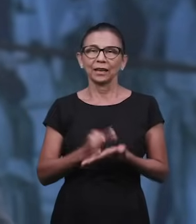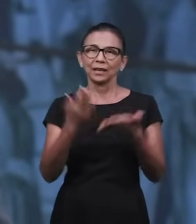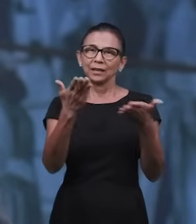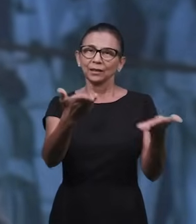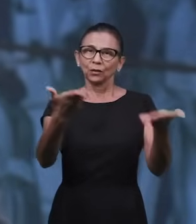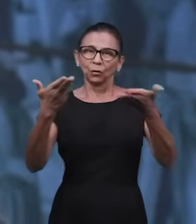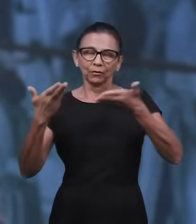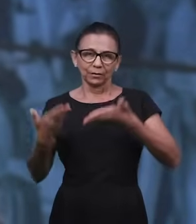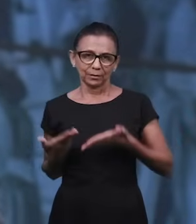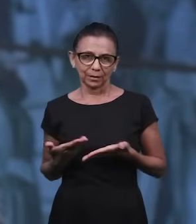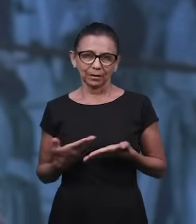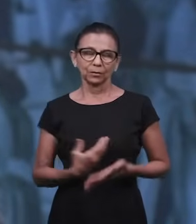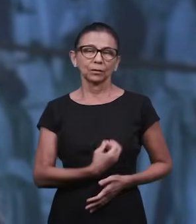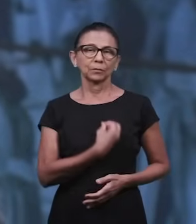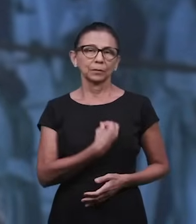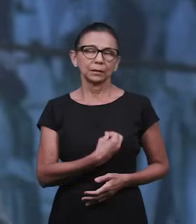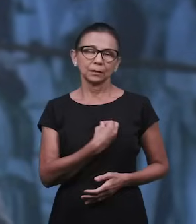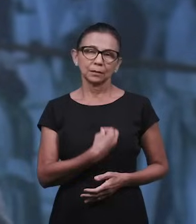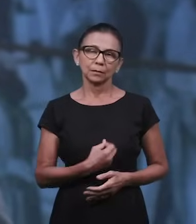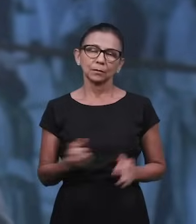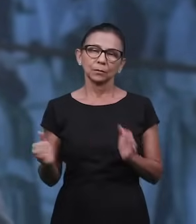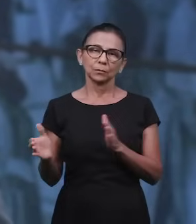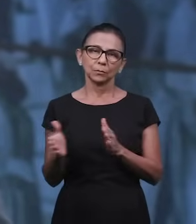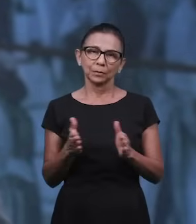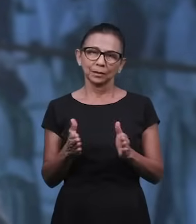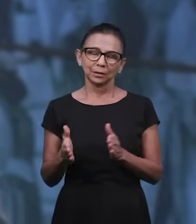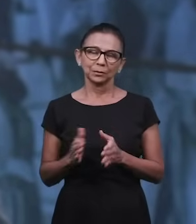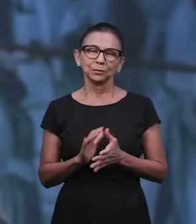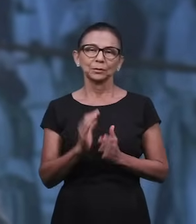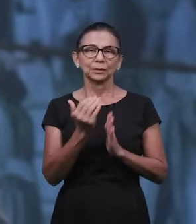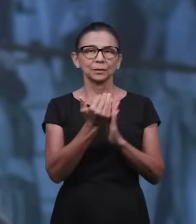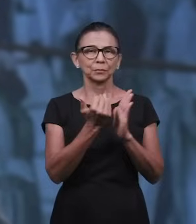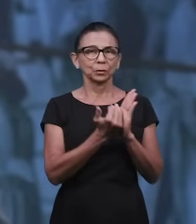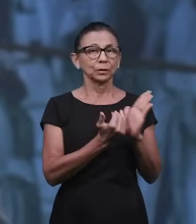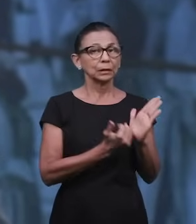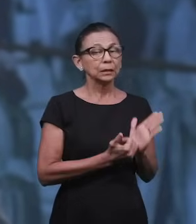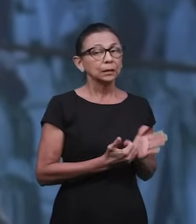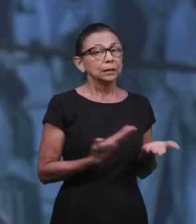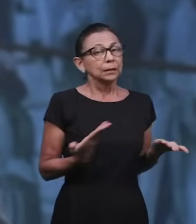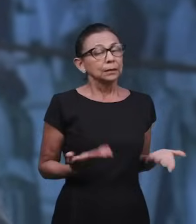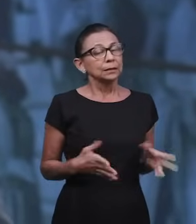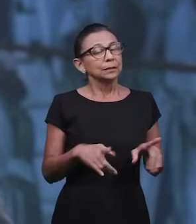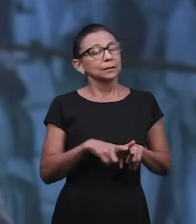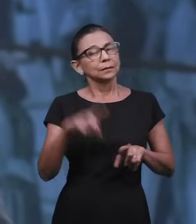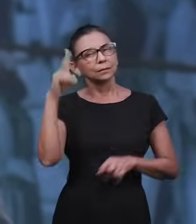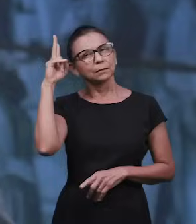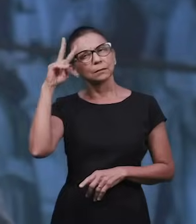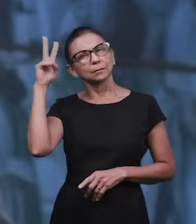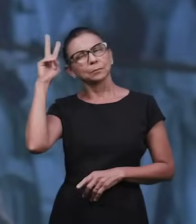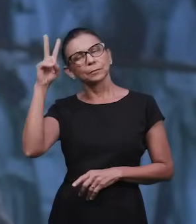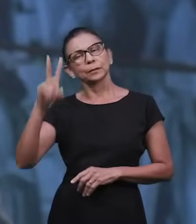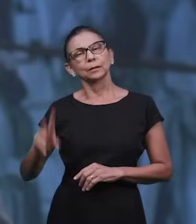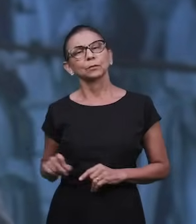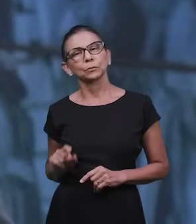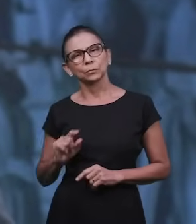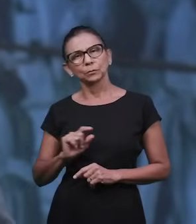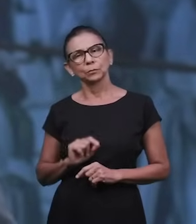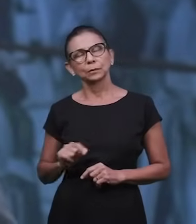nosso convidado a participar conosco ao longo deste episódio e gostaria também de lembrar